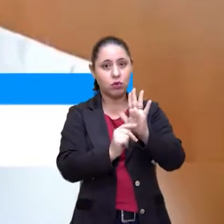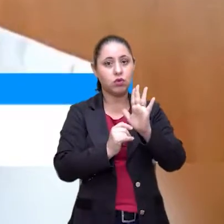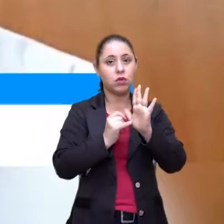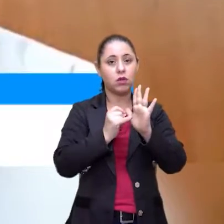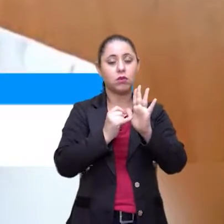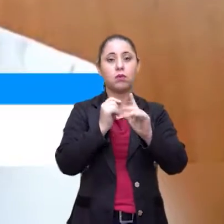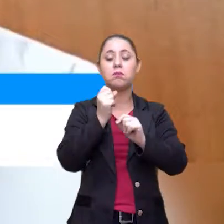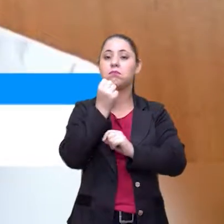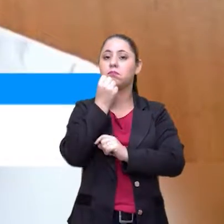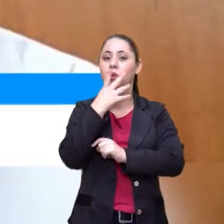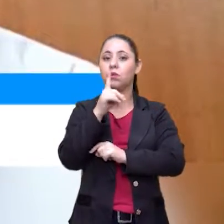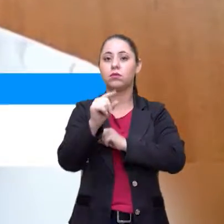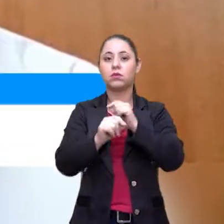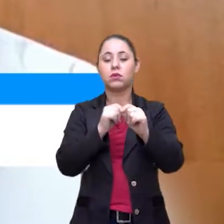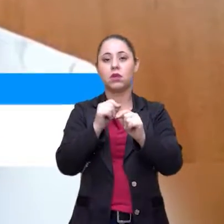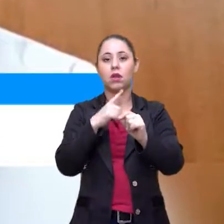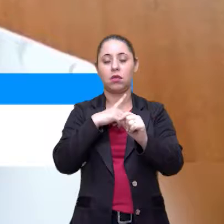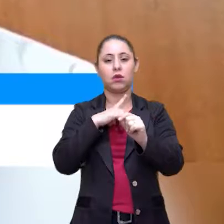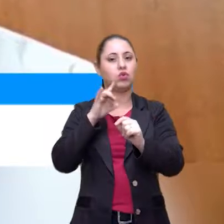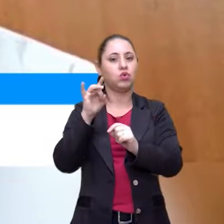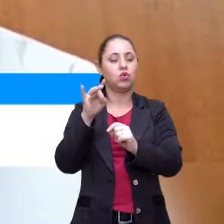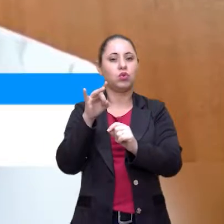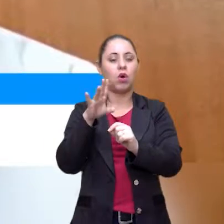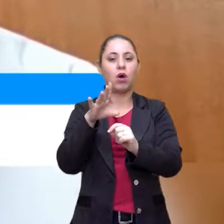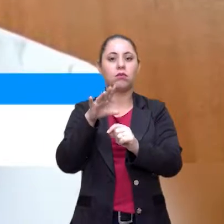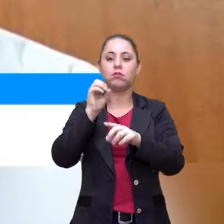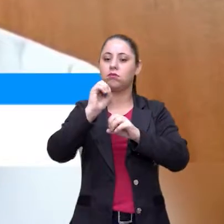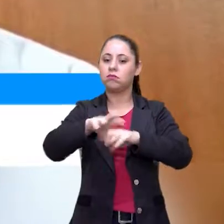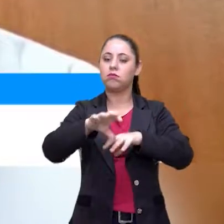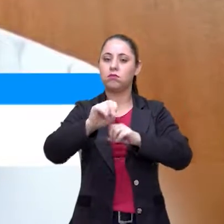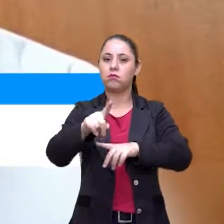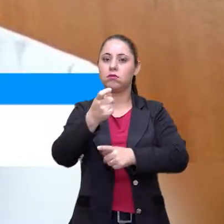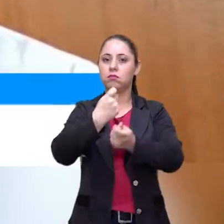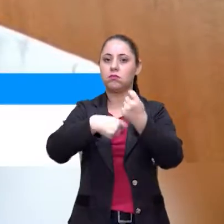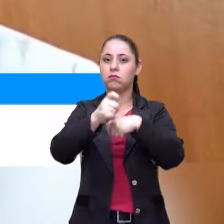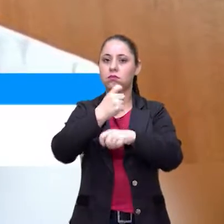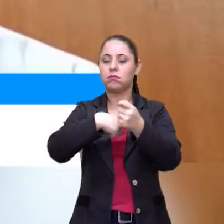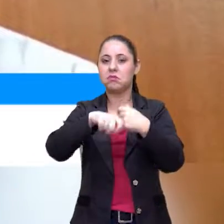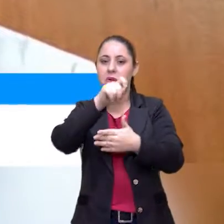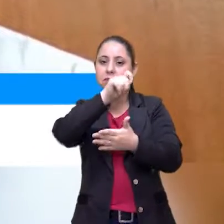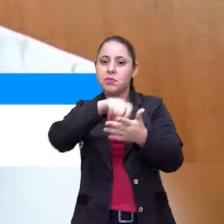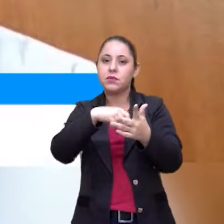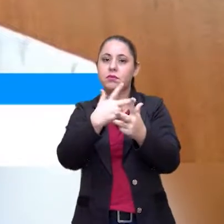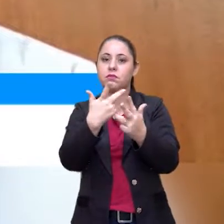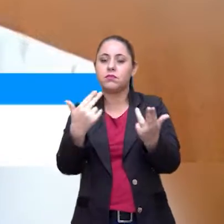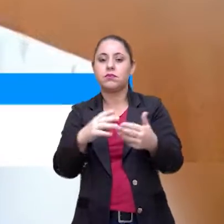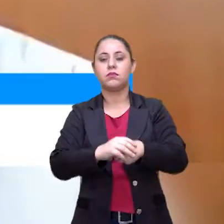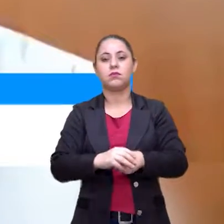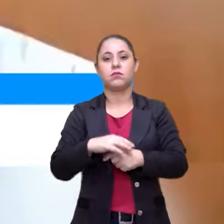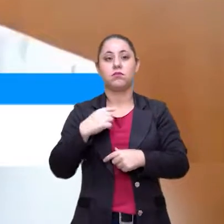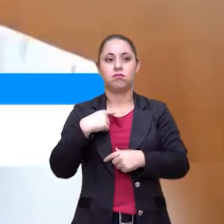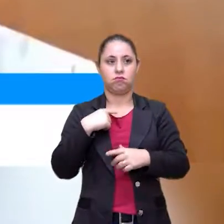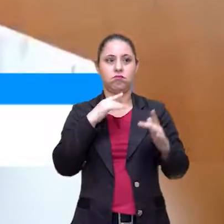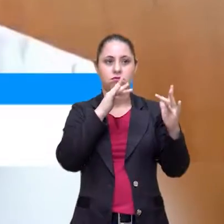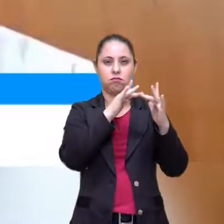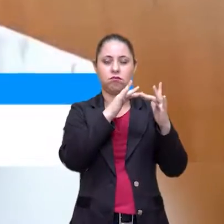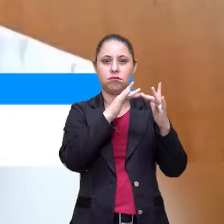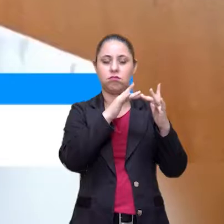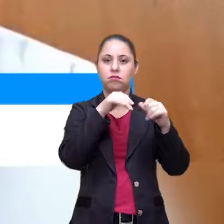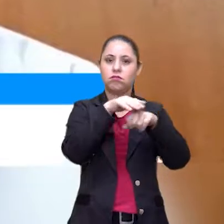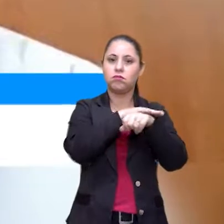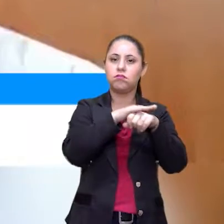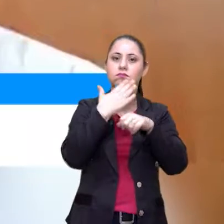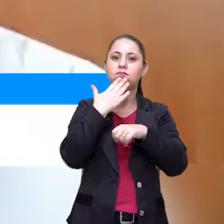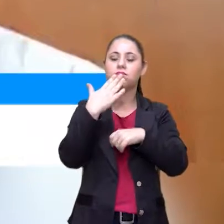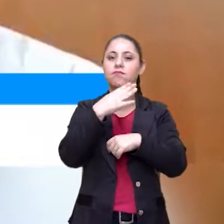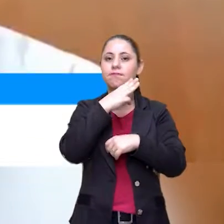projeto muito bom e ele tratava apenas da educação financeira. Eu entrei em contato com o deputado Marçal,